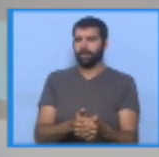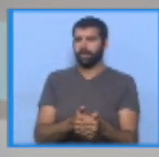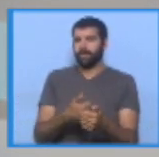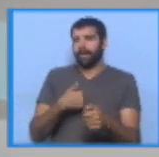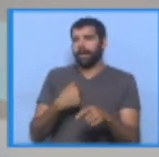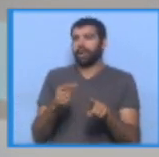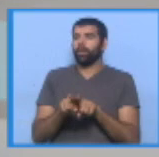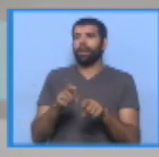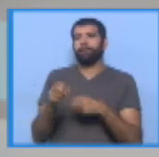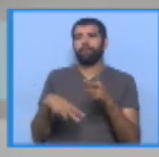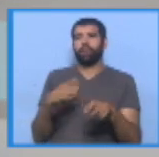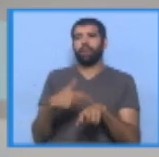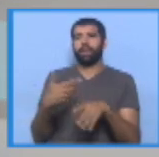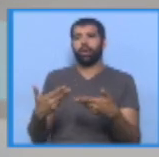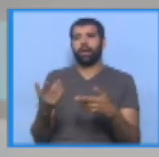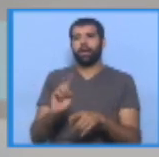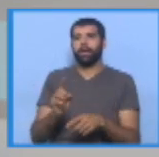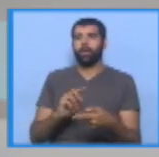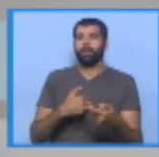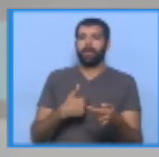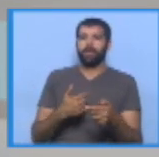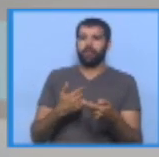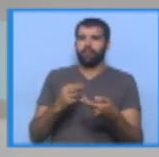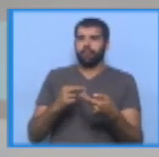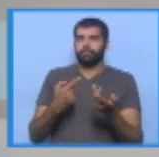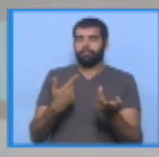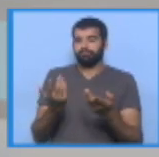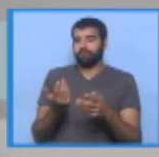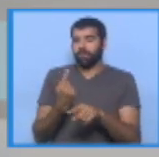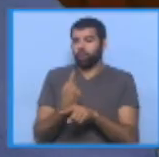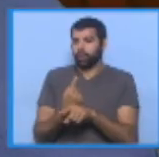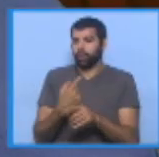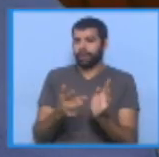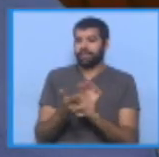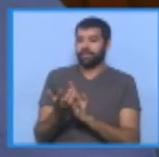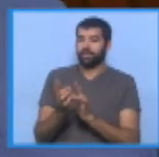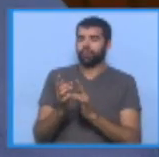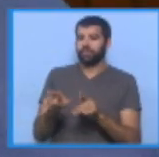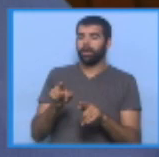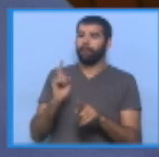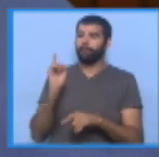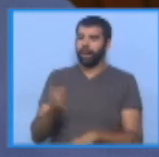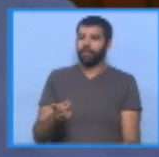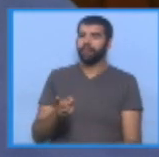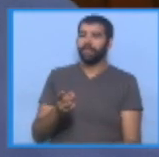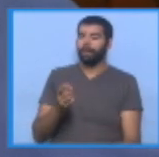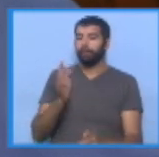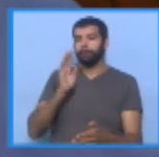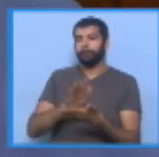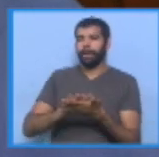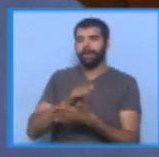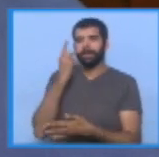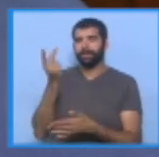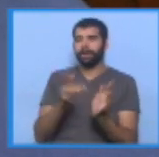moda, não há uma autarquia cristã, existe uma cristarquia, ou seja, o princípio tem de ser sempre Cristo. Claro que não